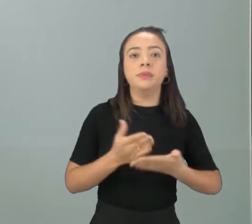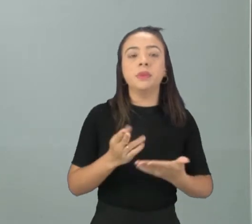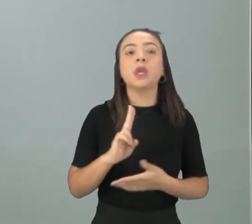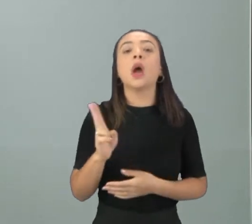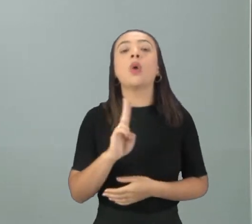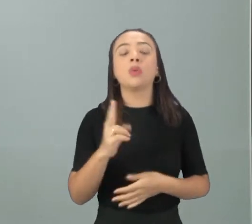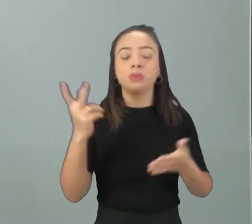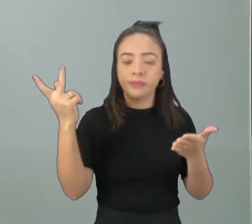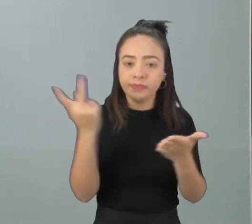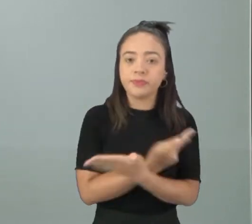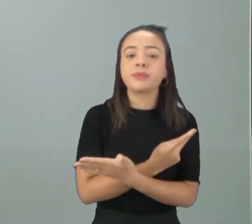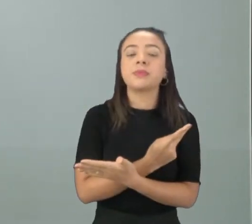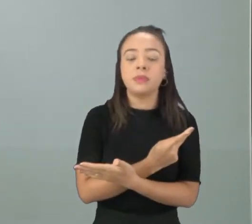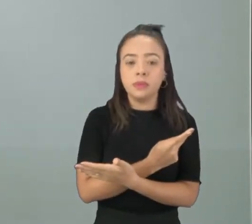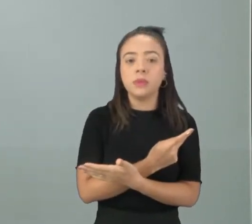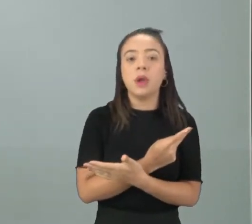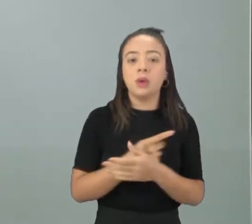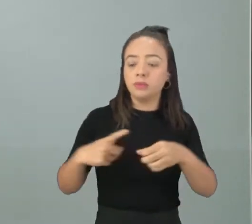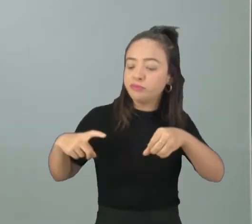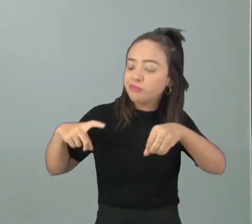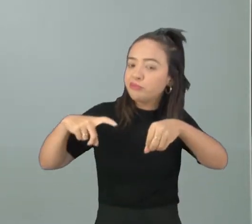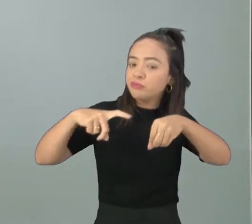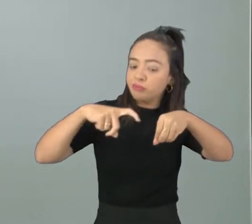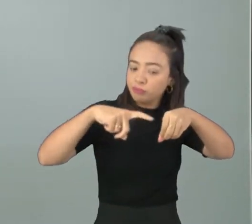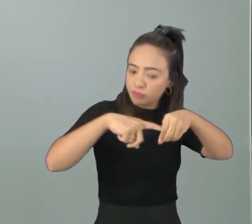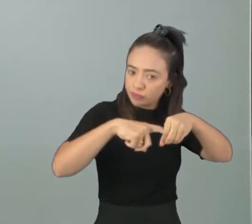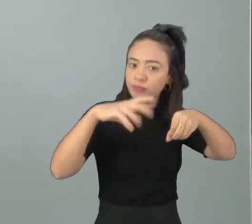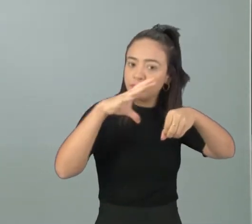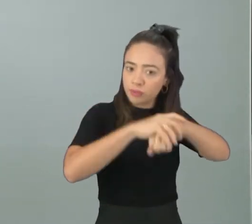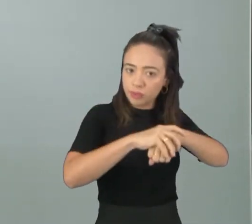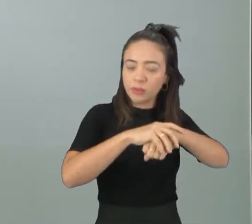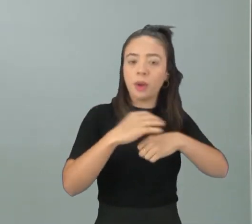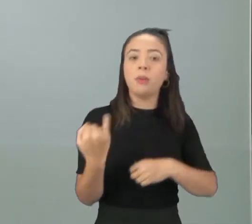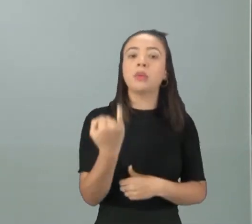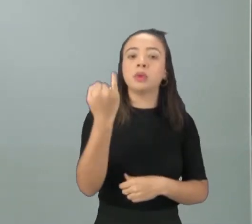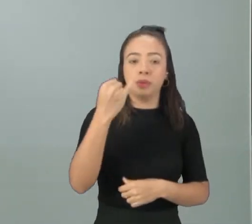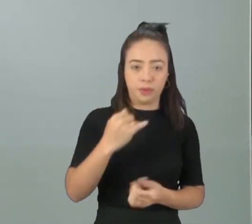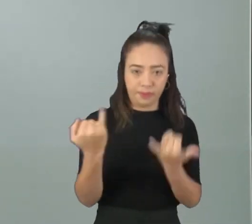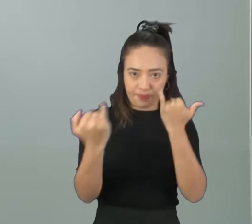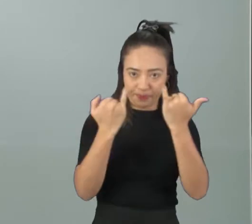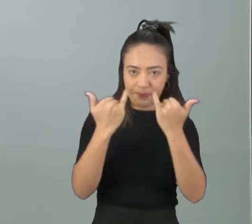é o local onde ocorre a fecundação, tá? Essa é uma informação muito importante, tá bom?